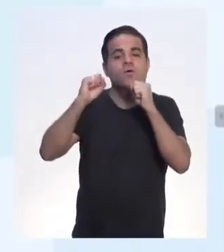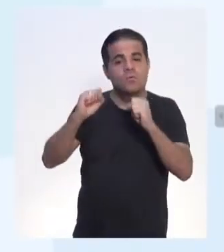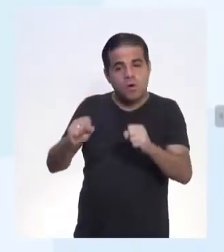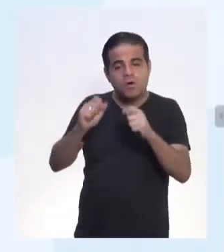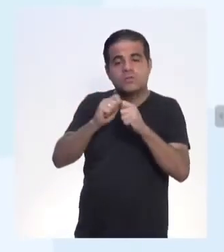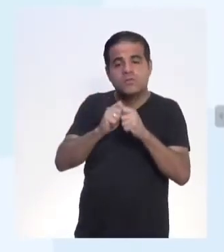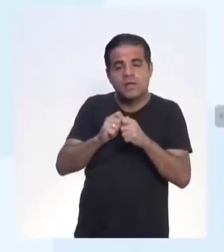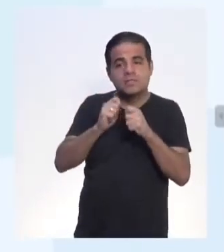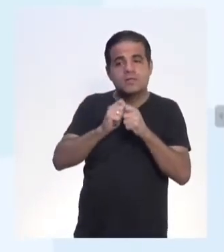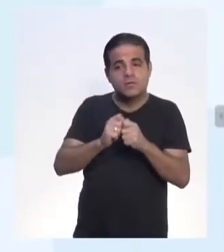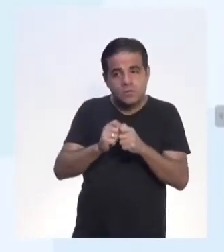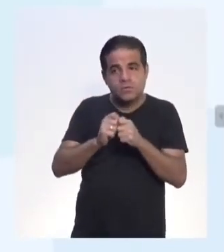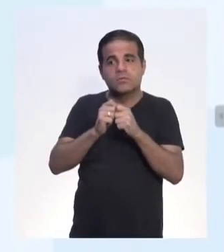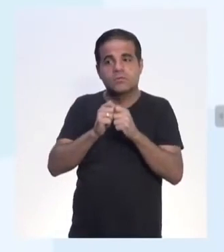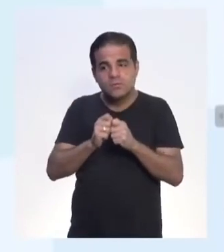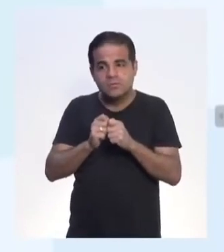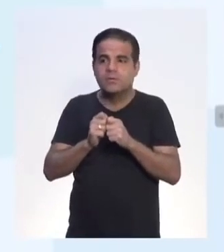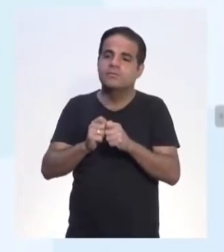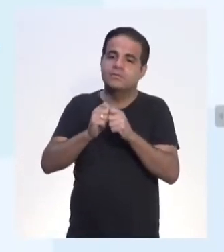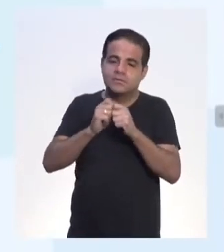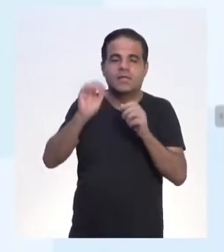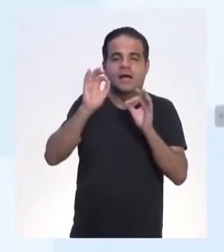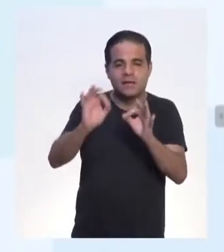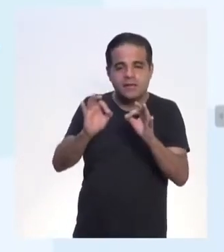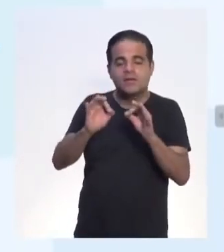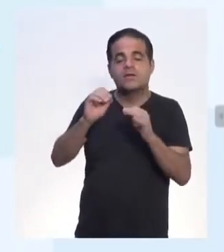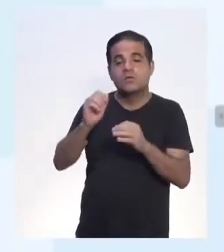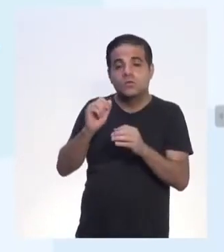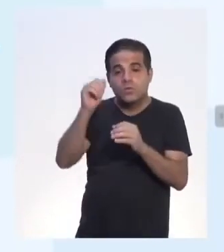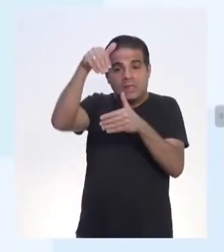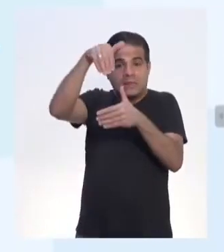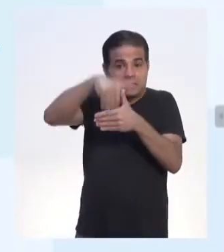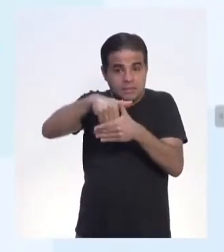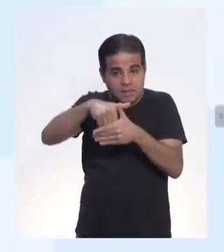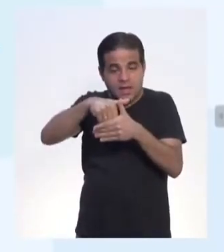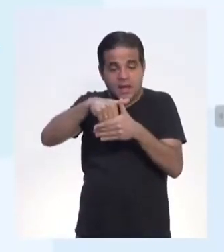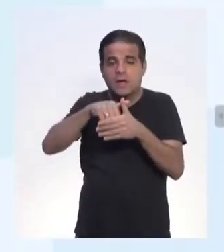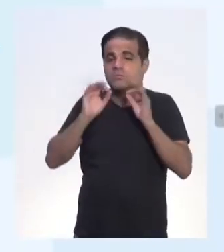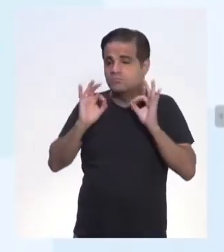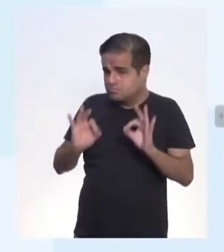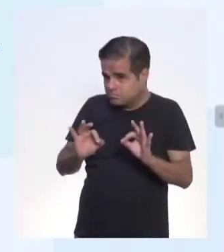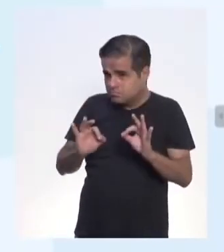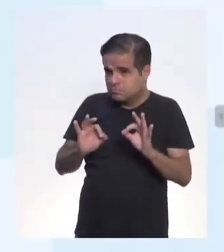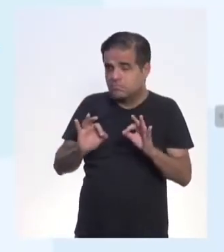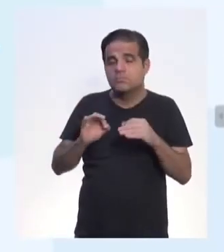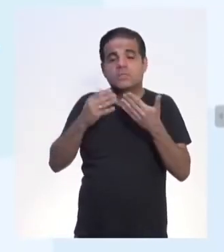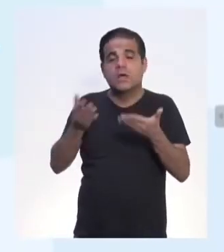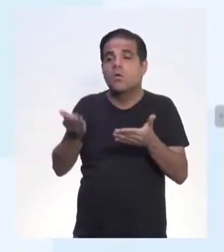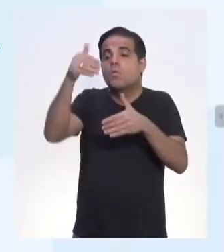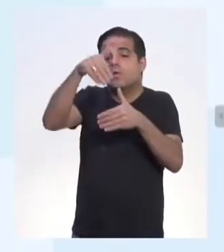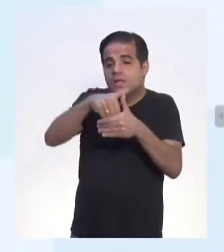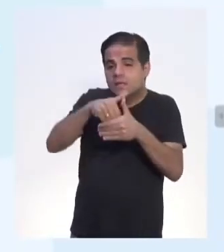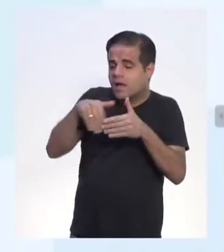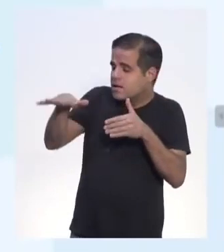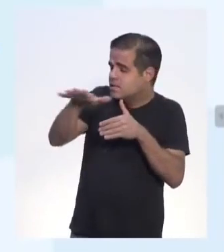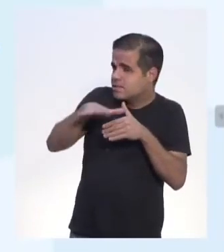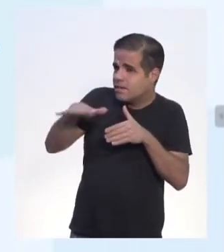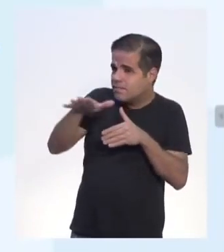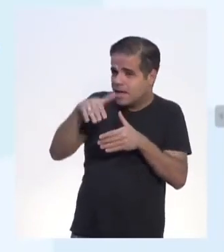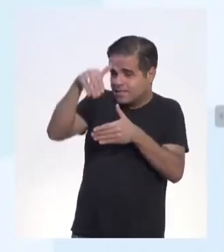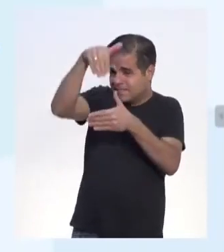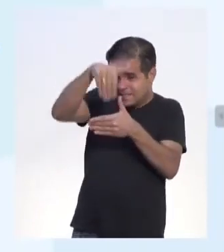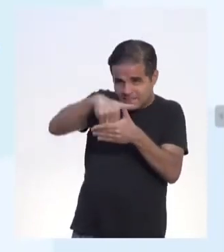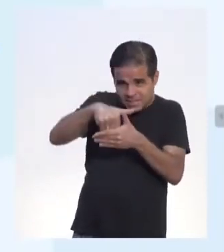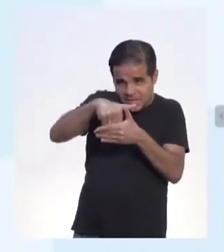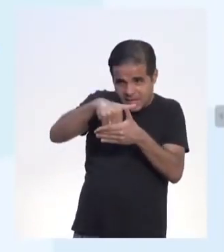de um outro, né, Ale? Sim. Do interno, né? Exato. Então, o interno, essa parte de dentro,